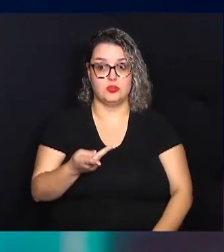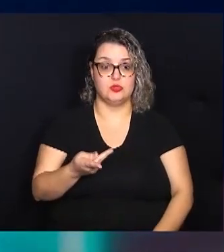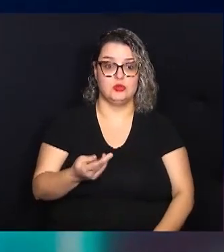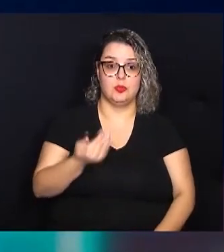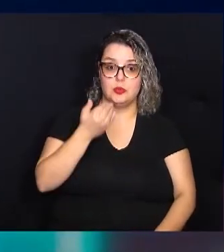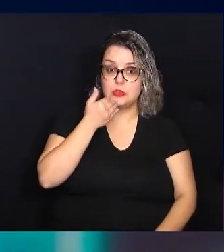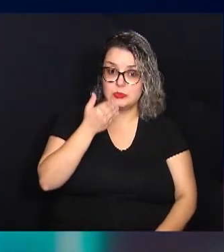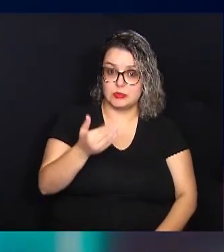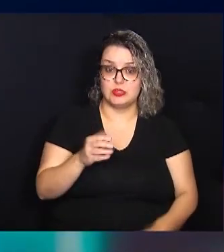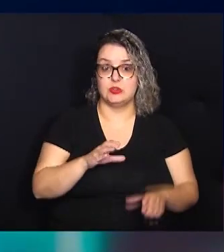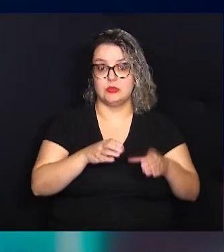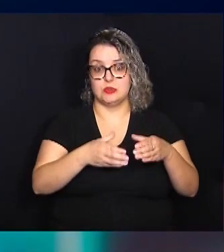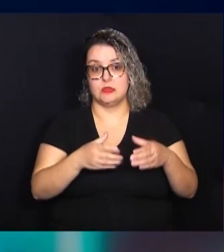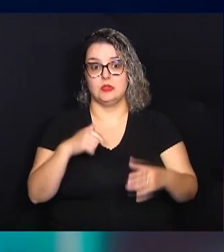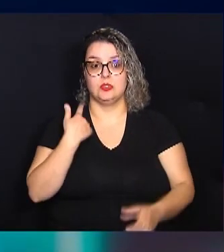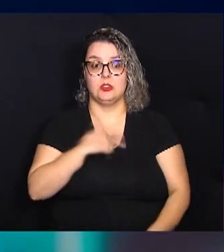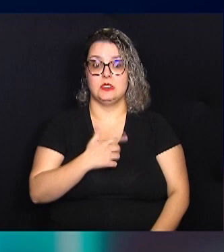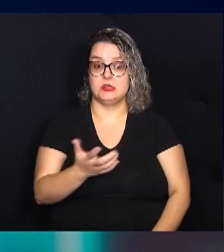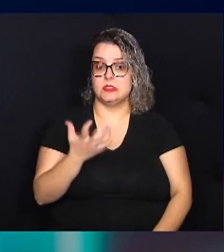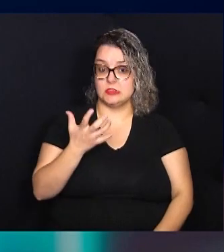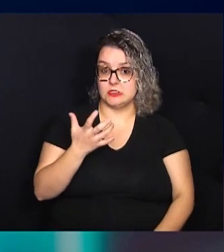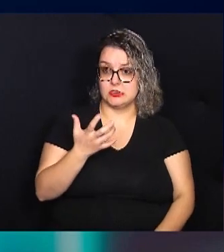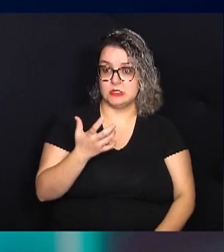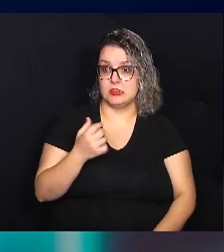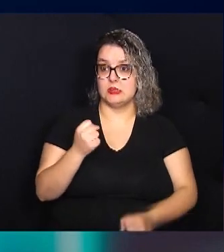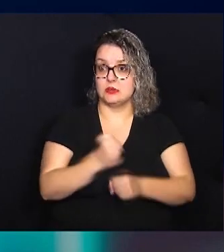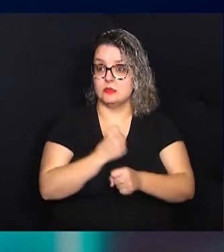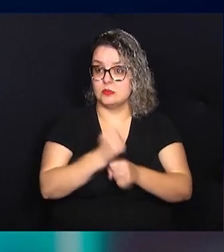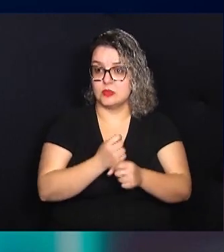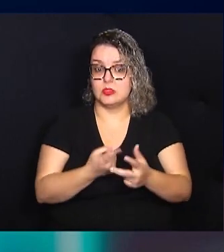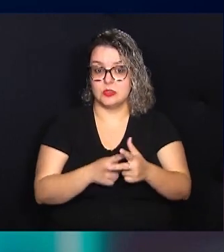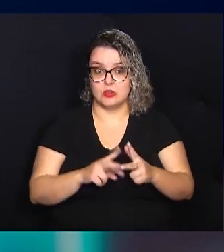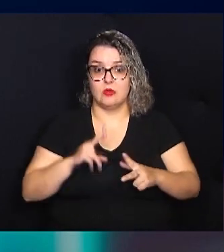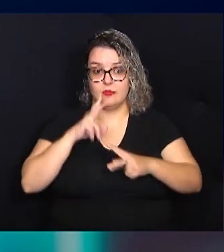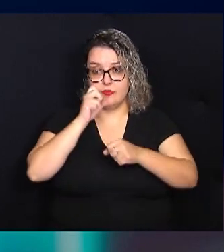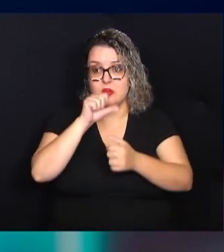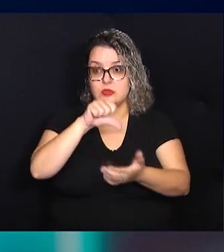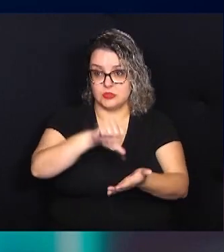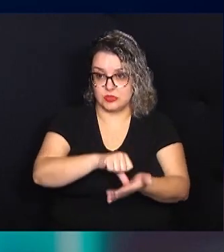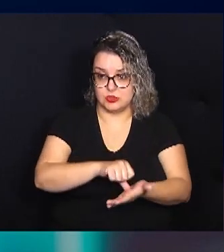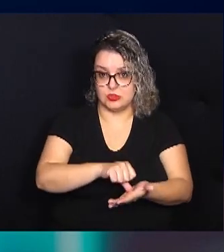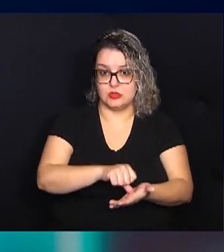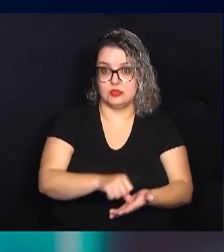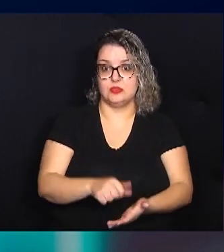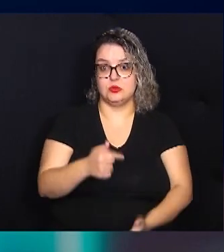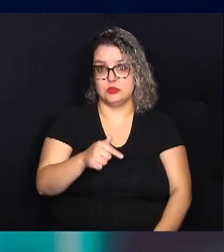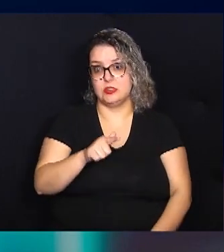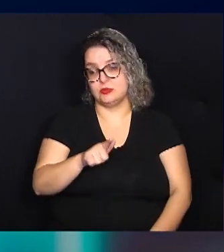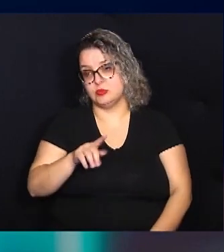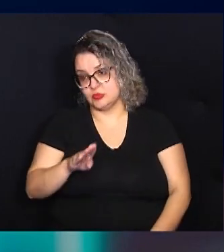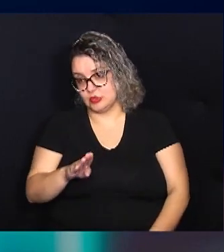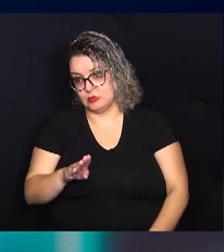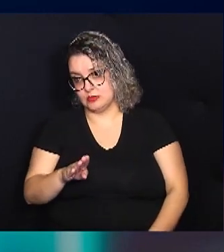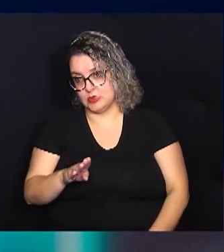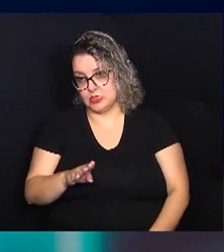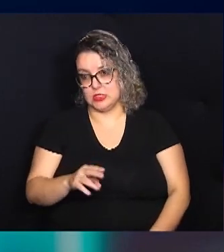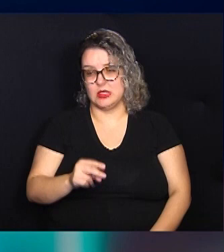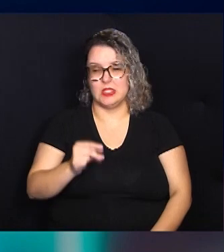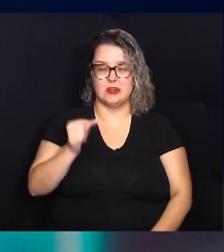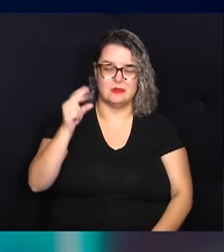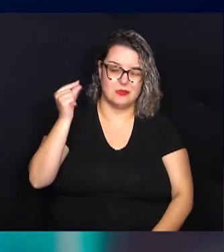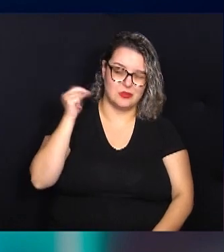a categoria. A gente quer procurar fazer uma reforma forte na sede do 7º Grupamento de Bombeiros, que é uma sede bem antiga,